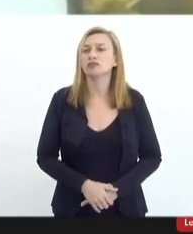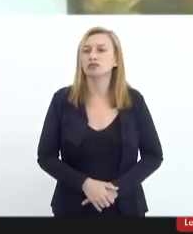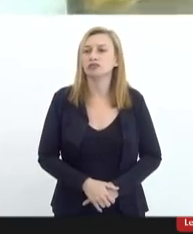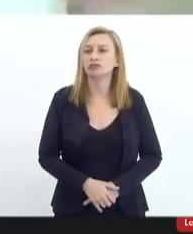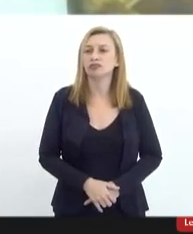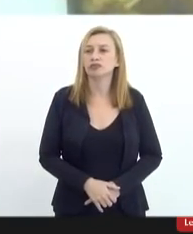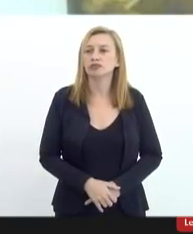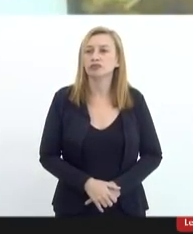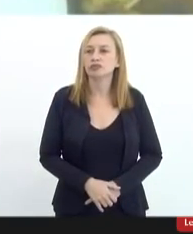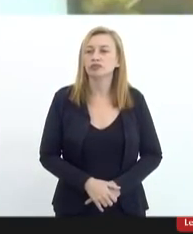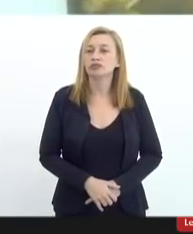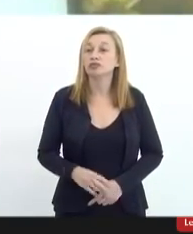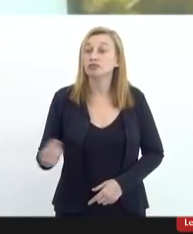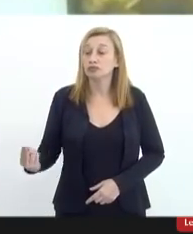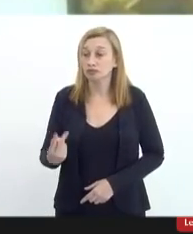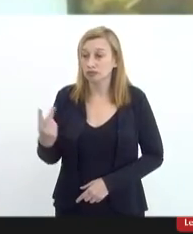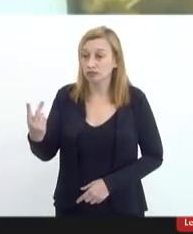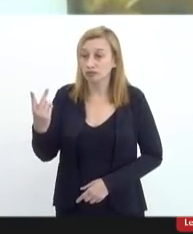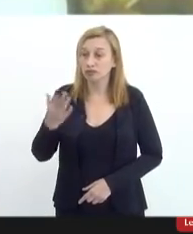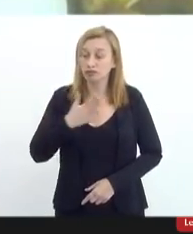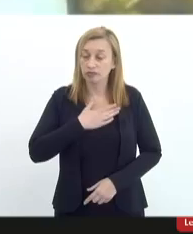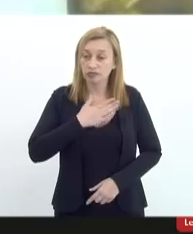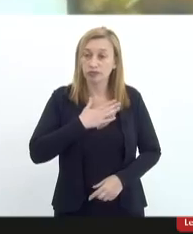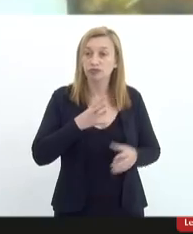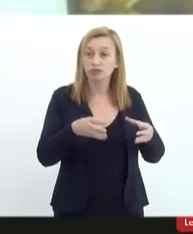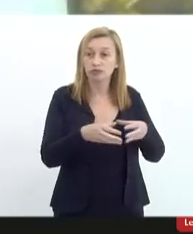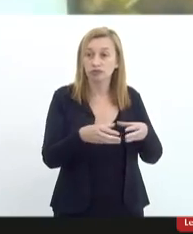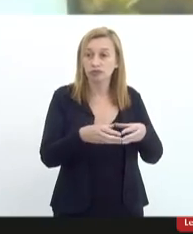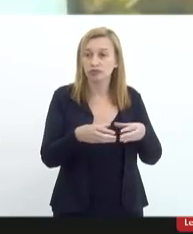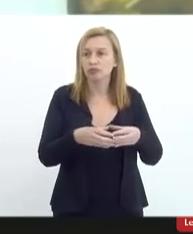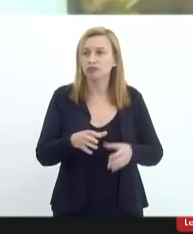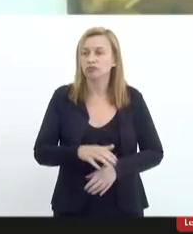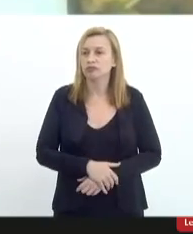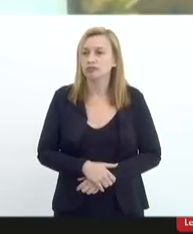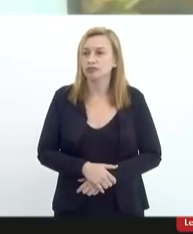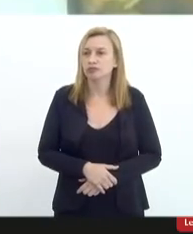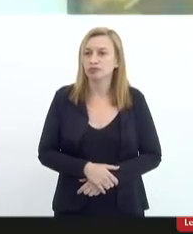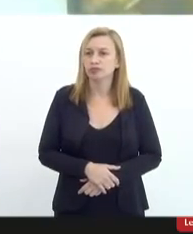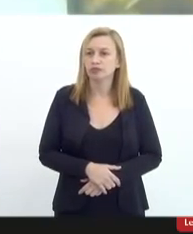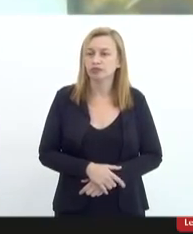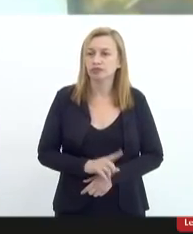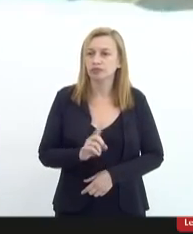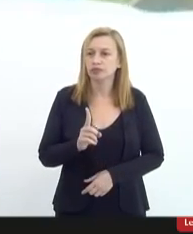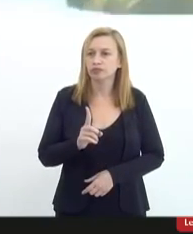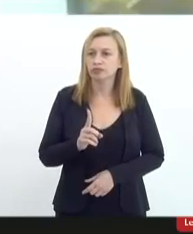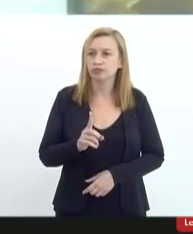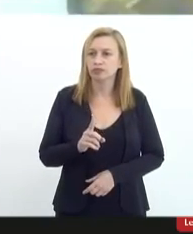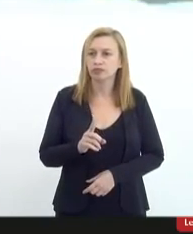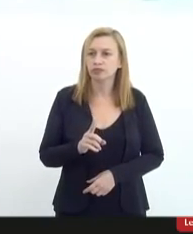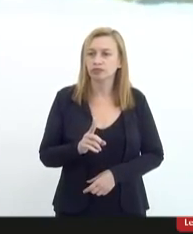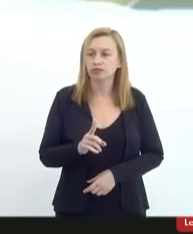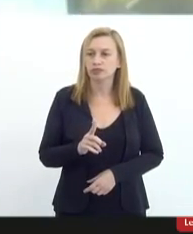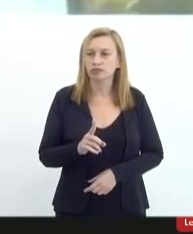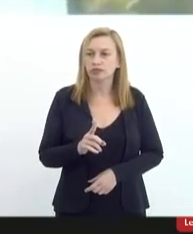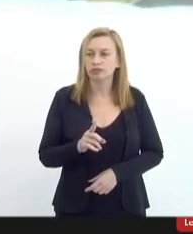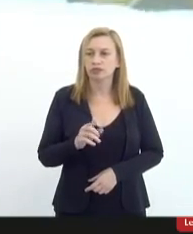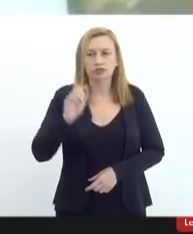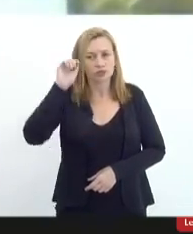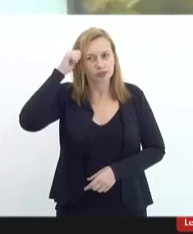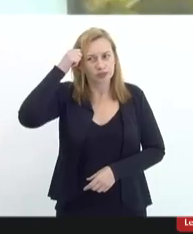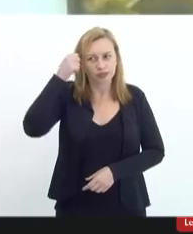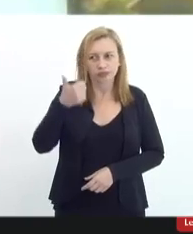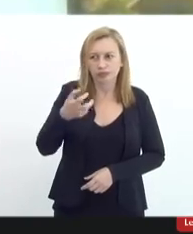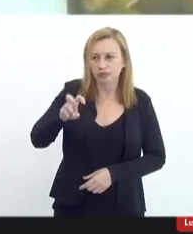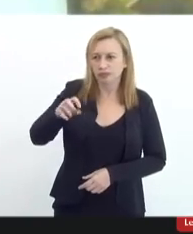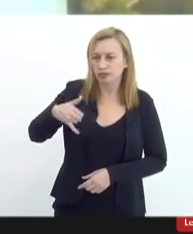de ter sido valorosa para a minha comunidade, e não enterrar um menino preto de 15